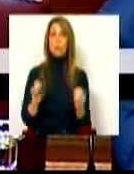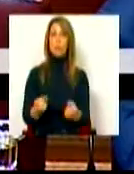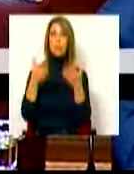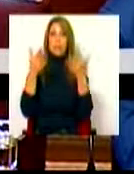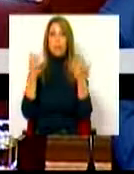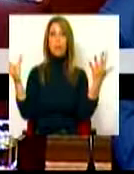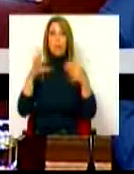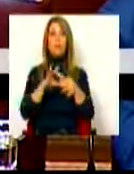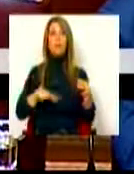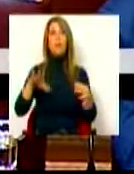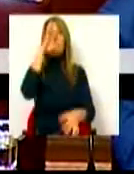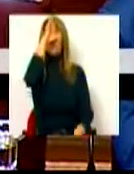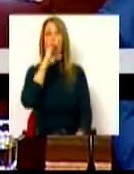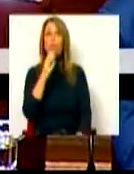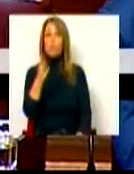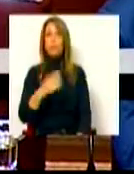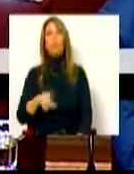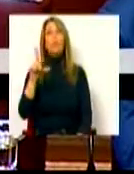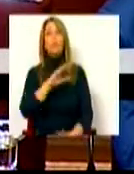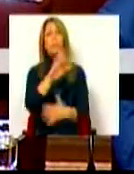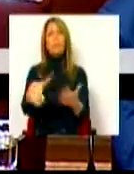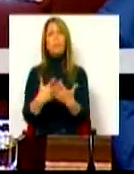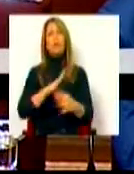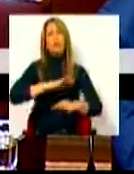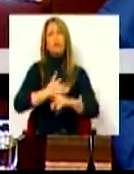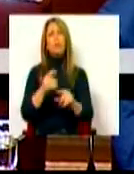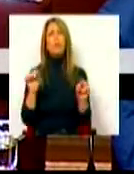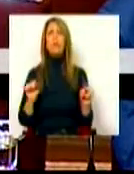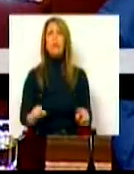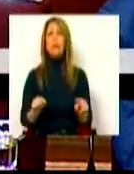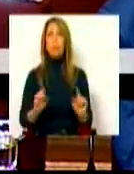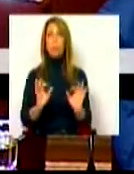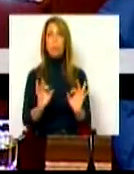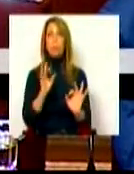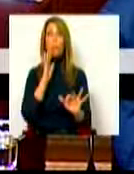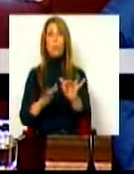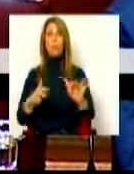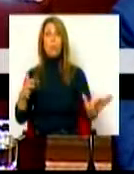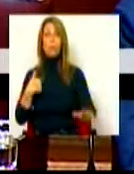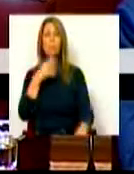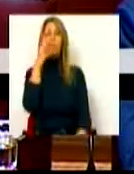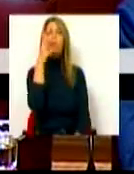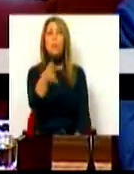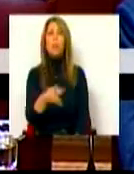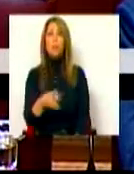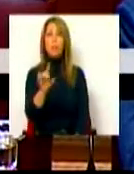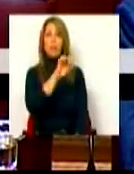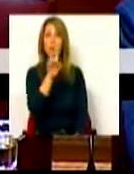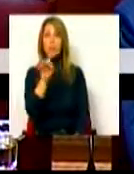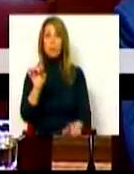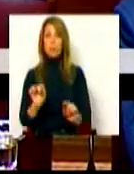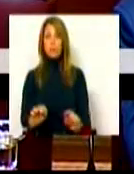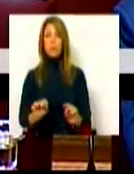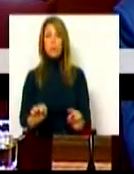no âmbito do Governo e, para além disso, há outras propostas que foram apresentadas aqui no próprio Parlamento. Eu diria que as questões que foram aqui colocadas